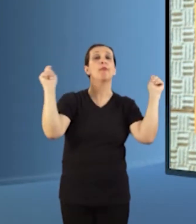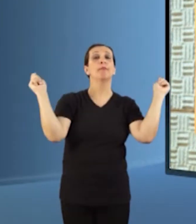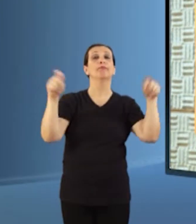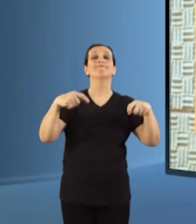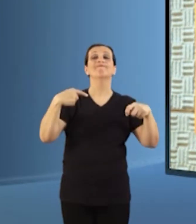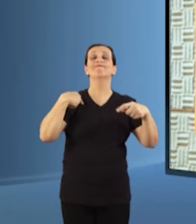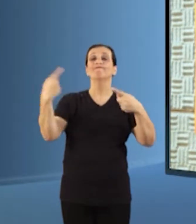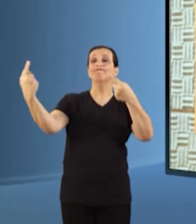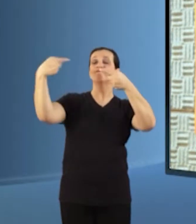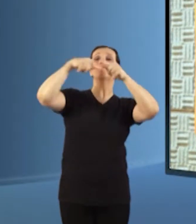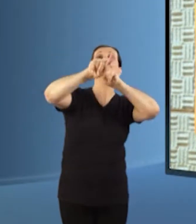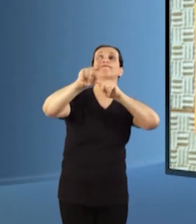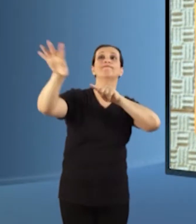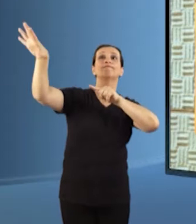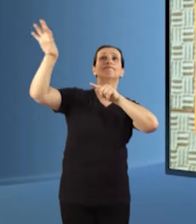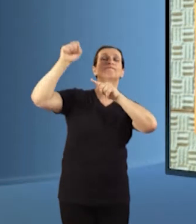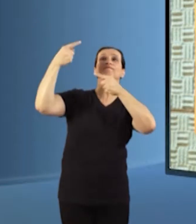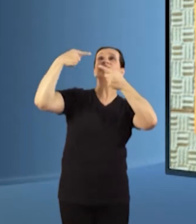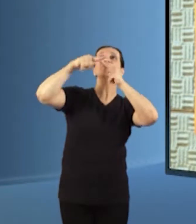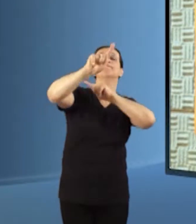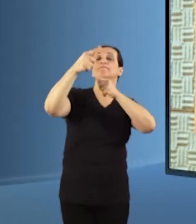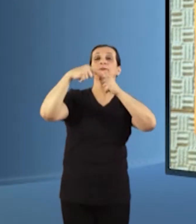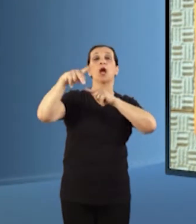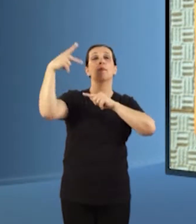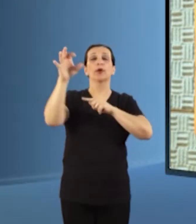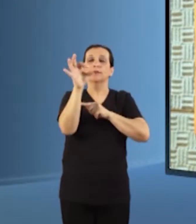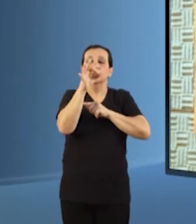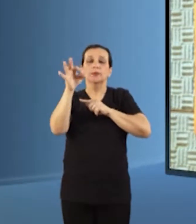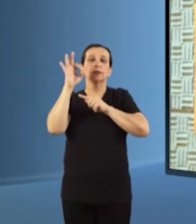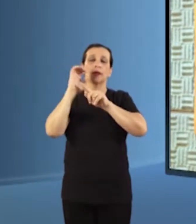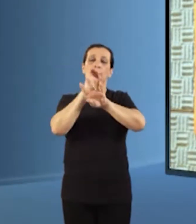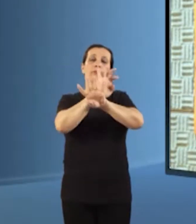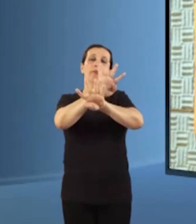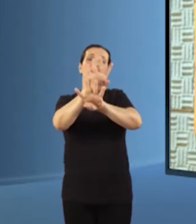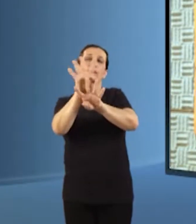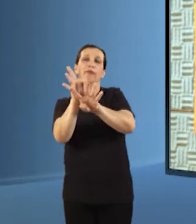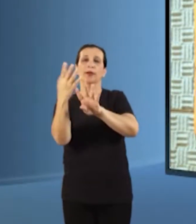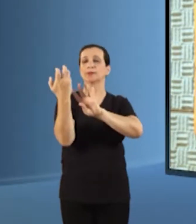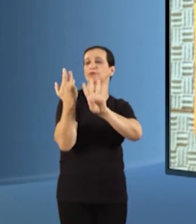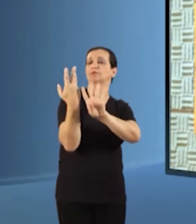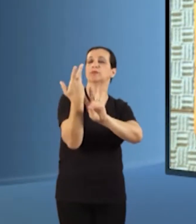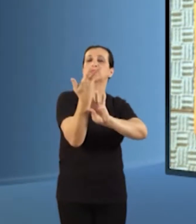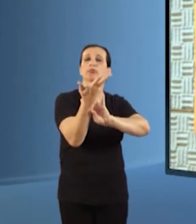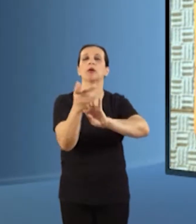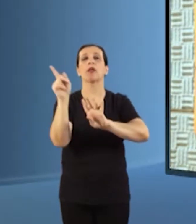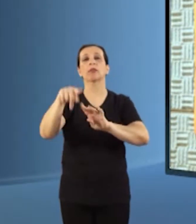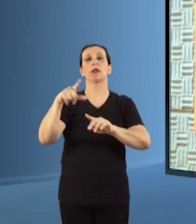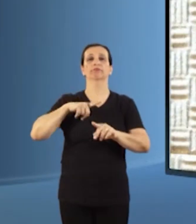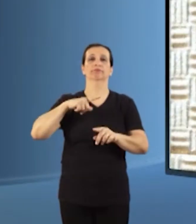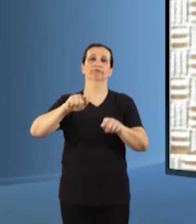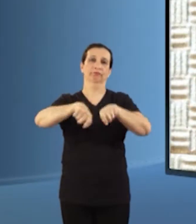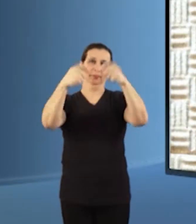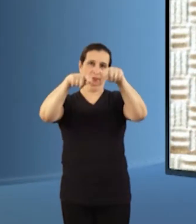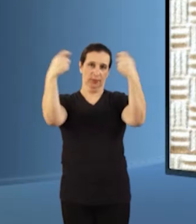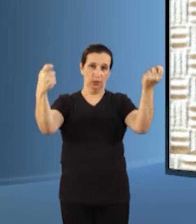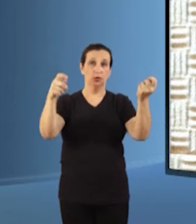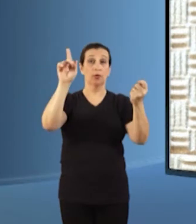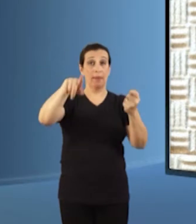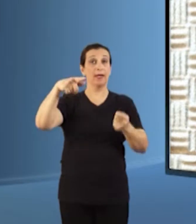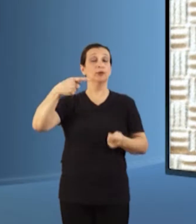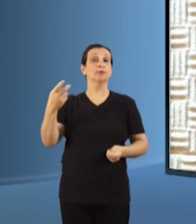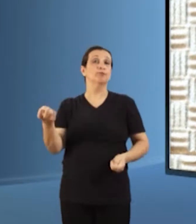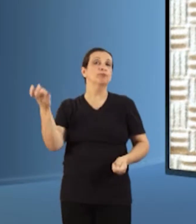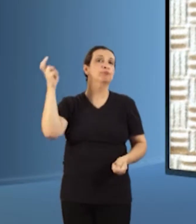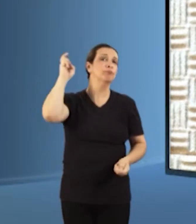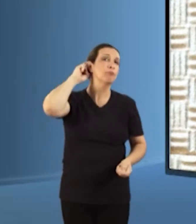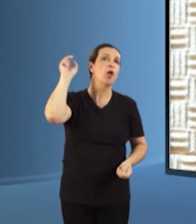auditiva impeça o processamento do som recebido, pois suas células ciliares estão danificadas. Já o implante